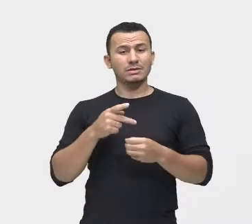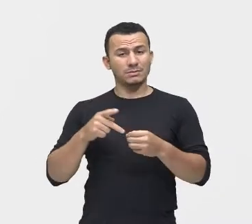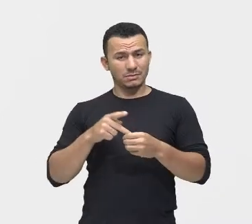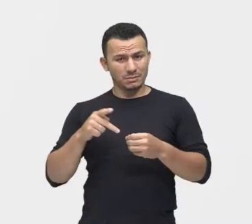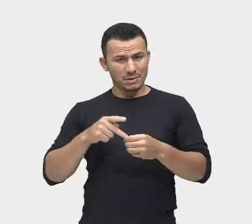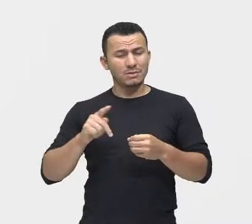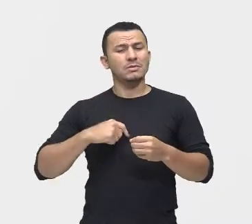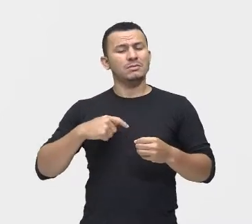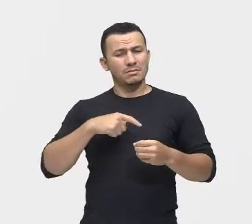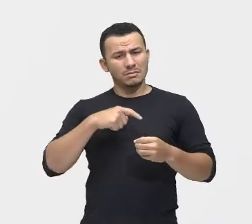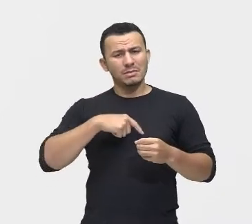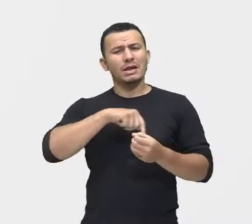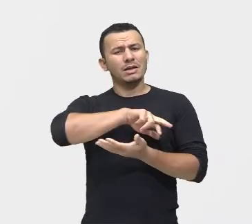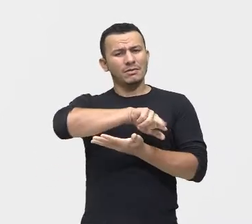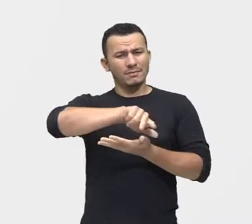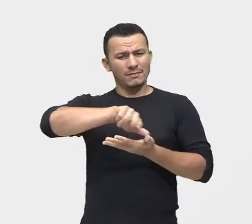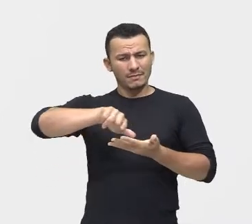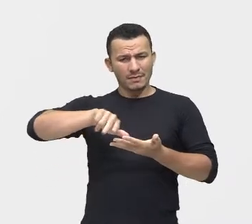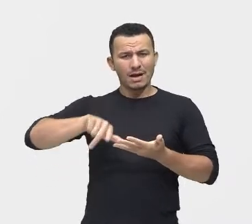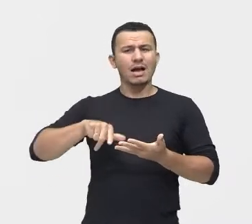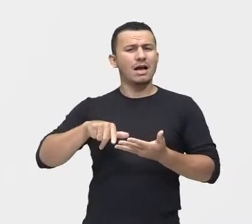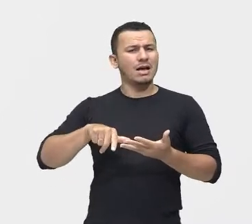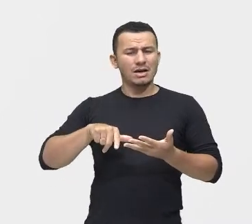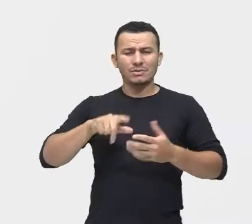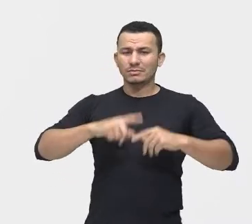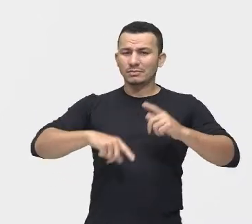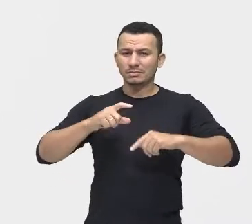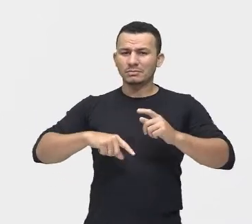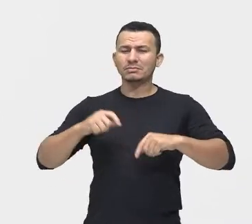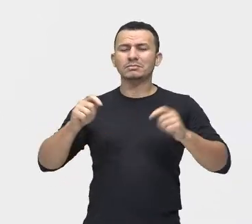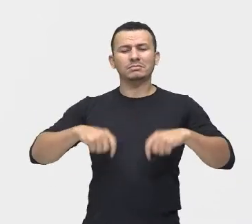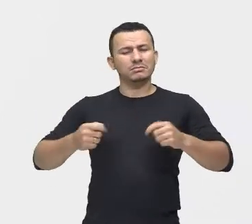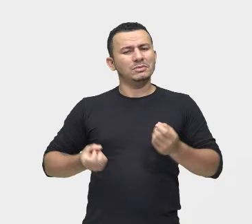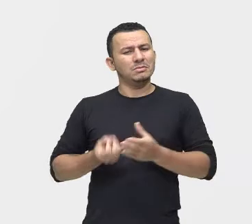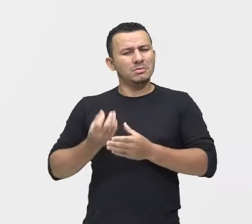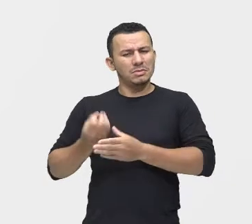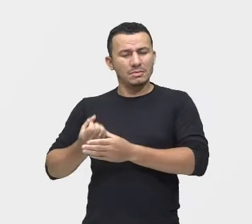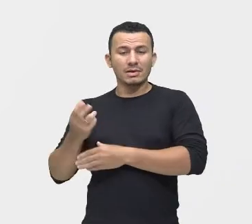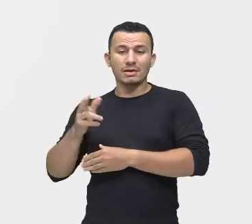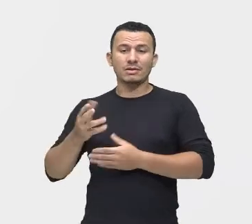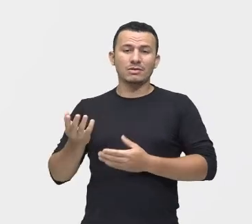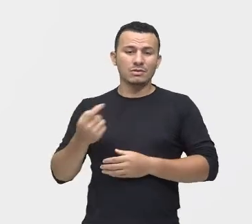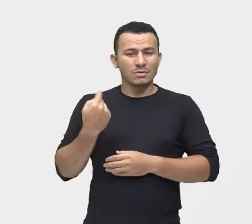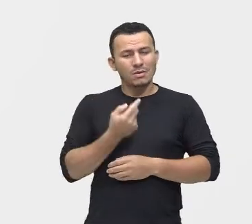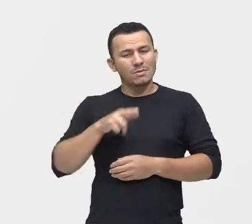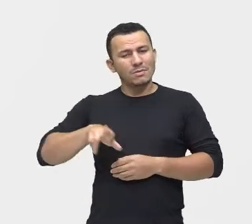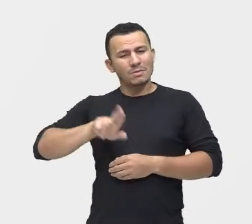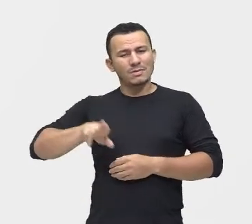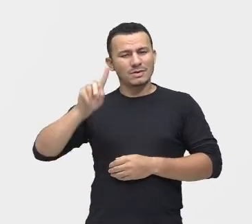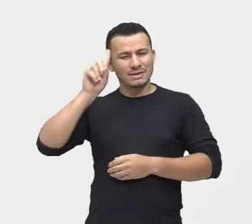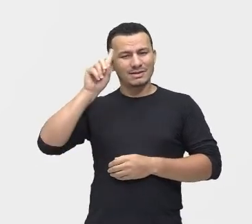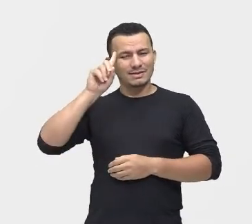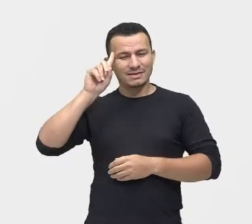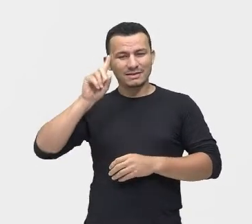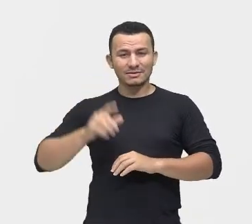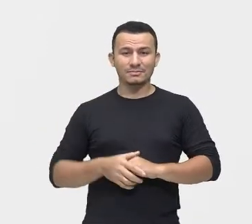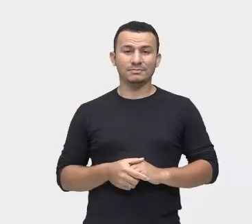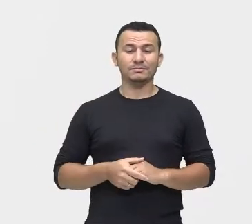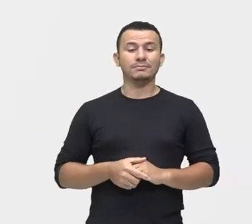é fonte, né, matéria-prima de diversos materiais que utilizamos no nosso dia a dia. Olha só,